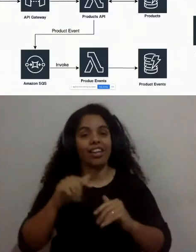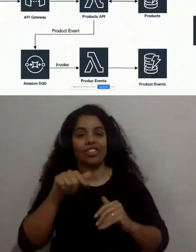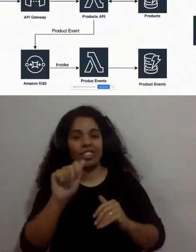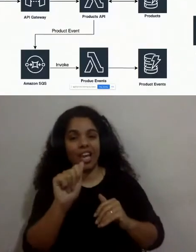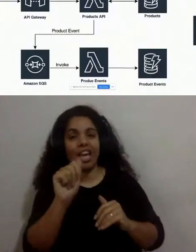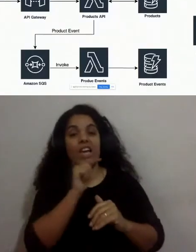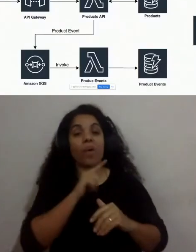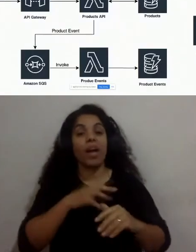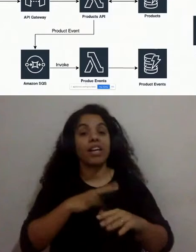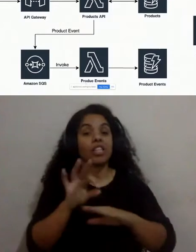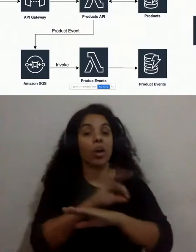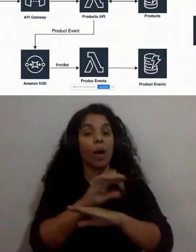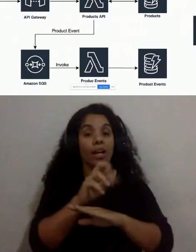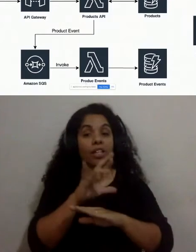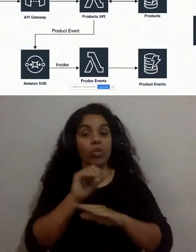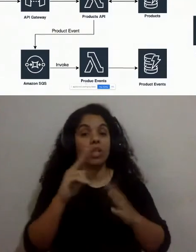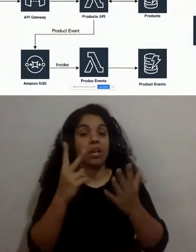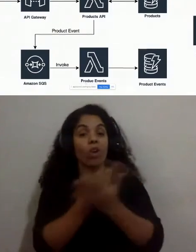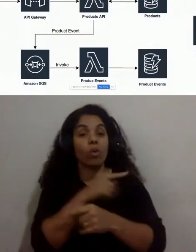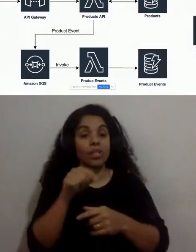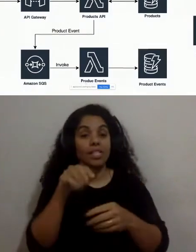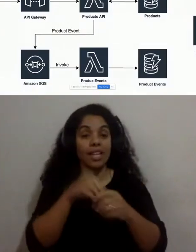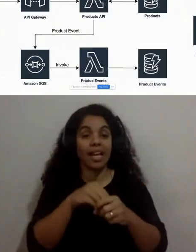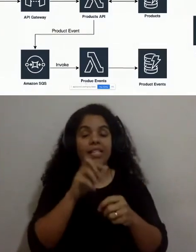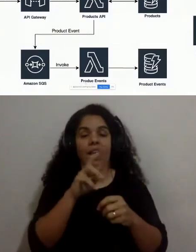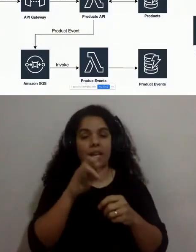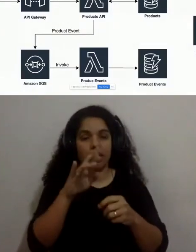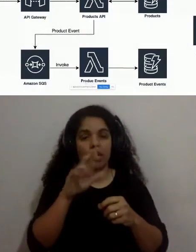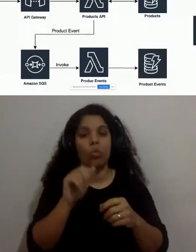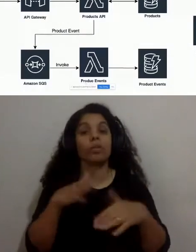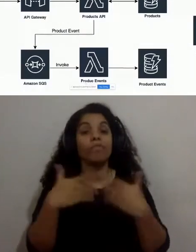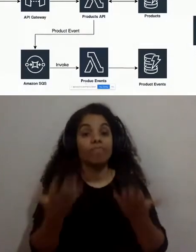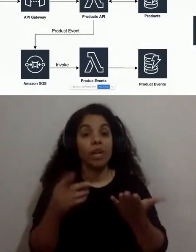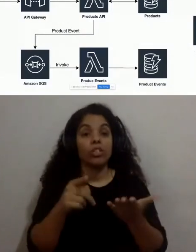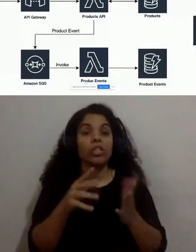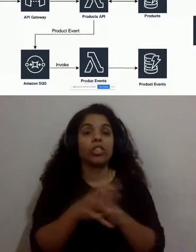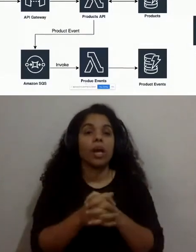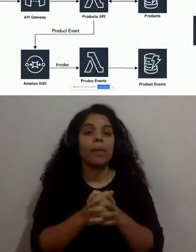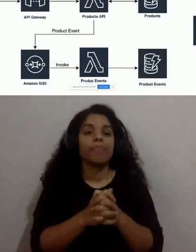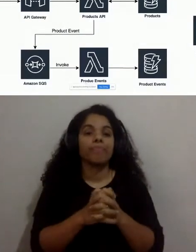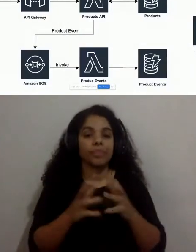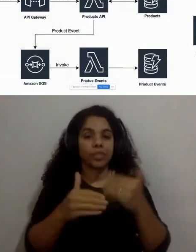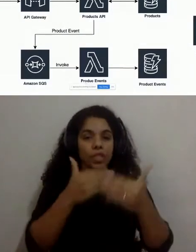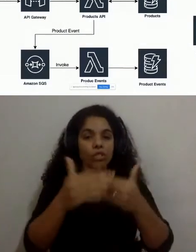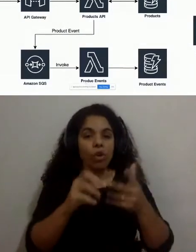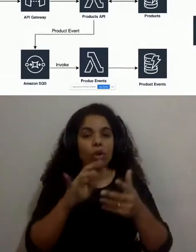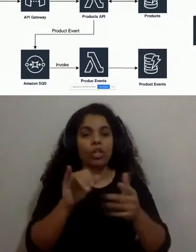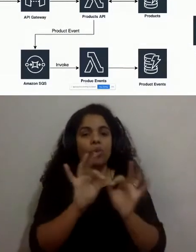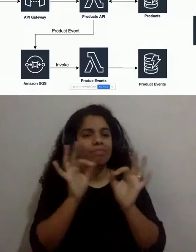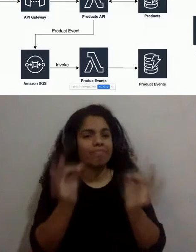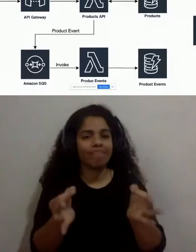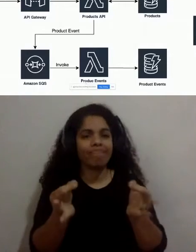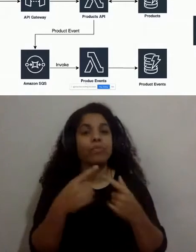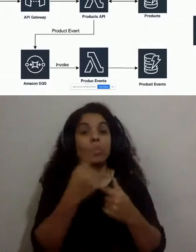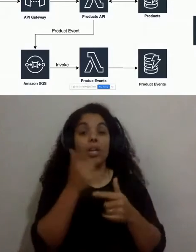com a arquitetura e o que vai acontecer nessa arquitetura. Bom, gente, aqui a gente desenvolveu uma arquitetura bem simples do que a